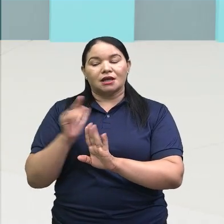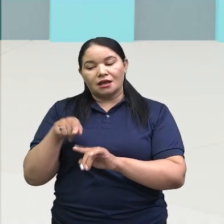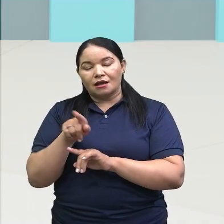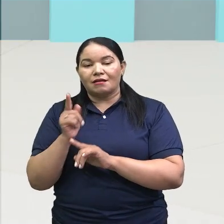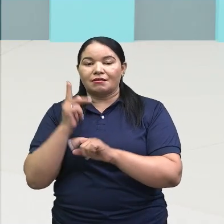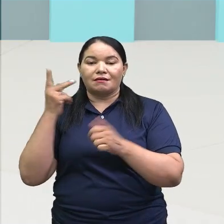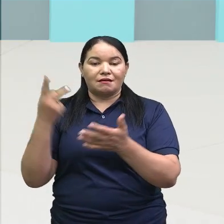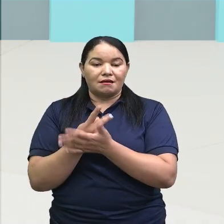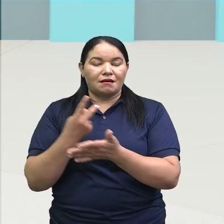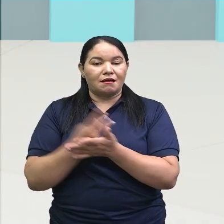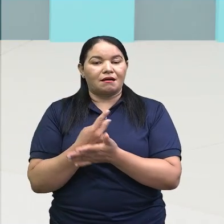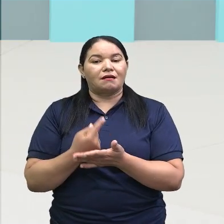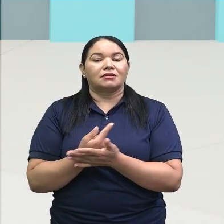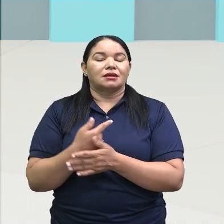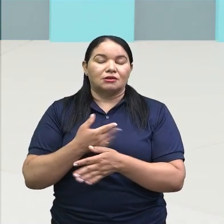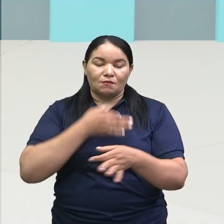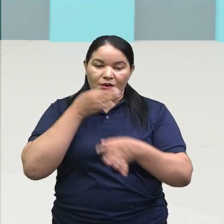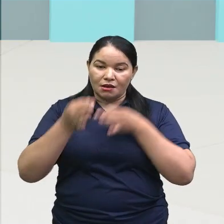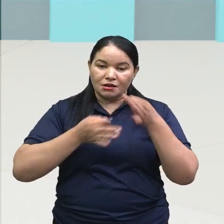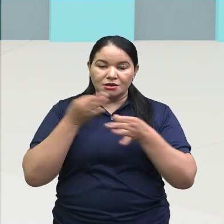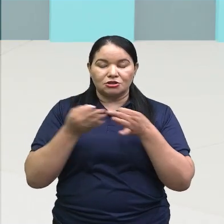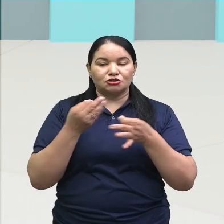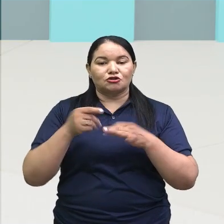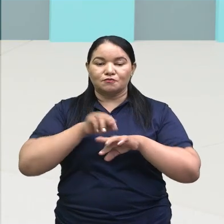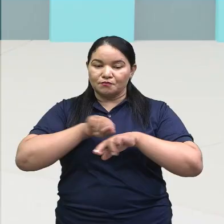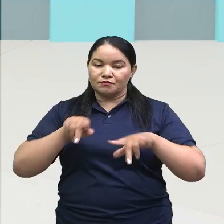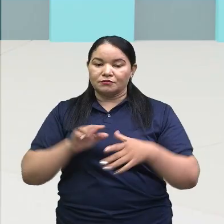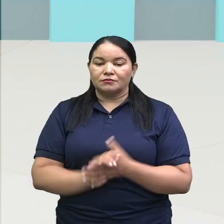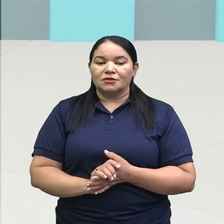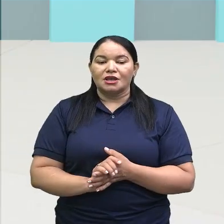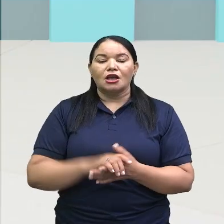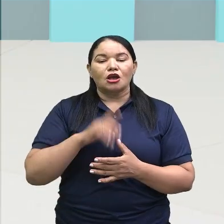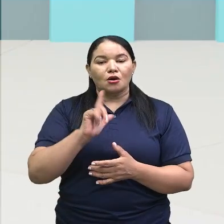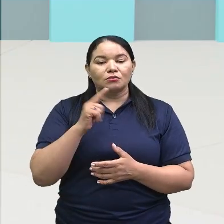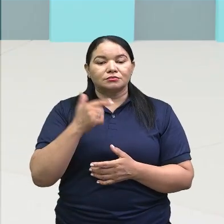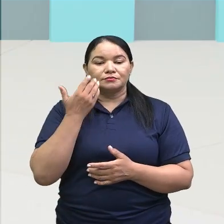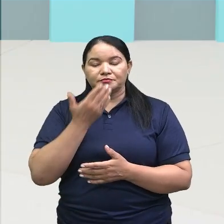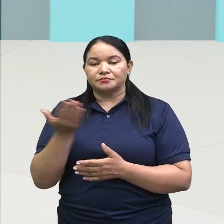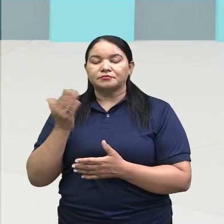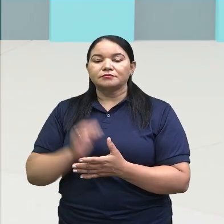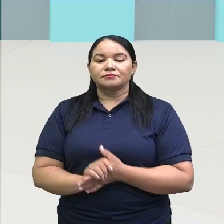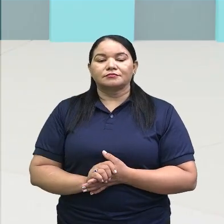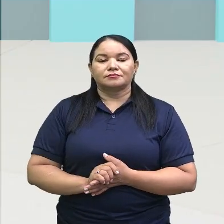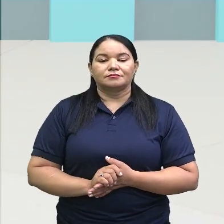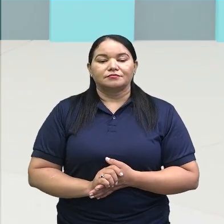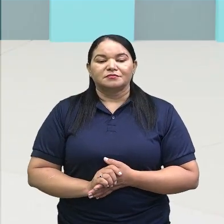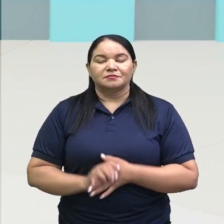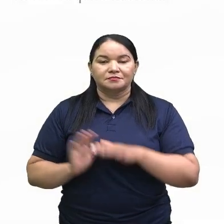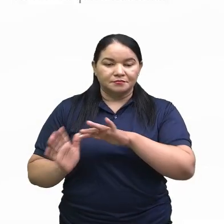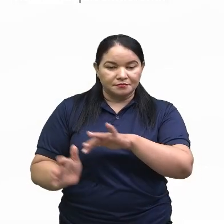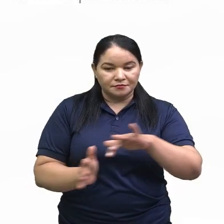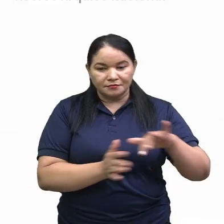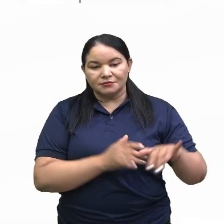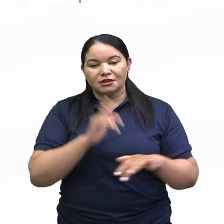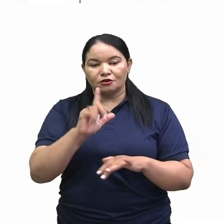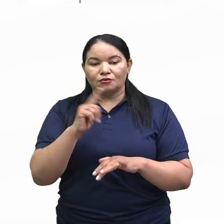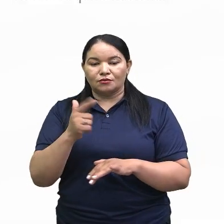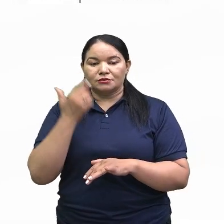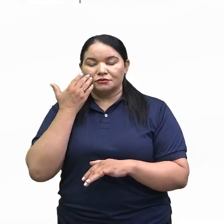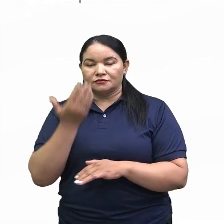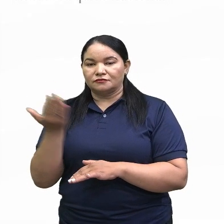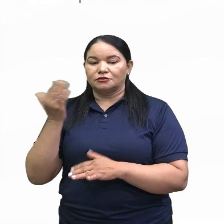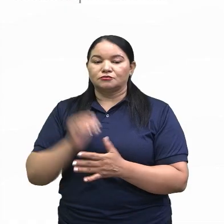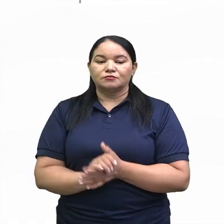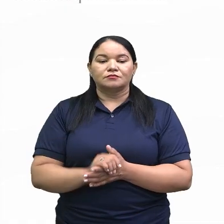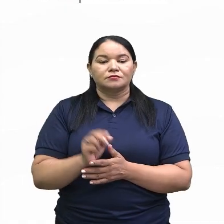Então, enfim, ele faz uma série de críticas, tá bom? Agora, passando de Machado de Assis, eu quero que vocês conheçam outro autor aí,